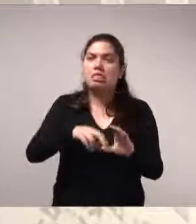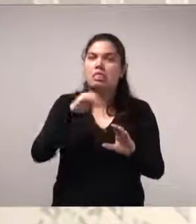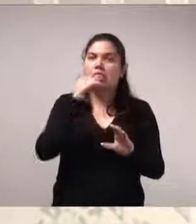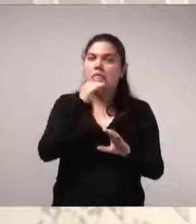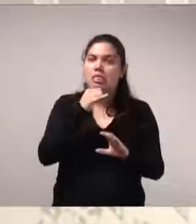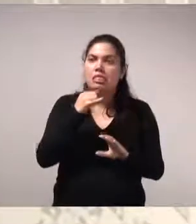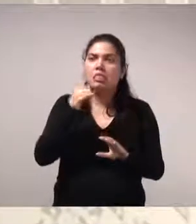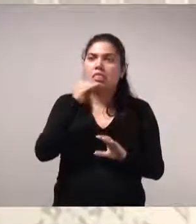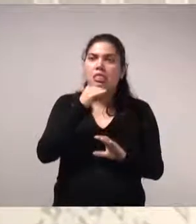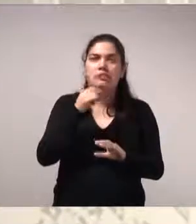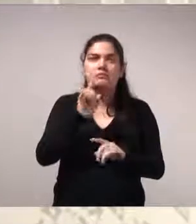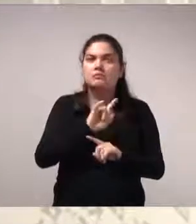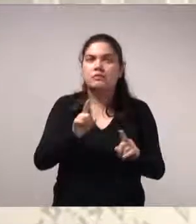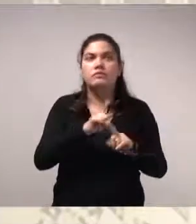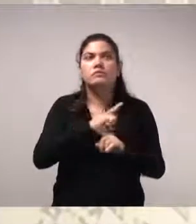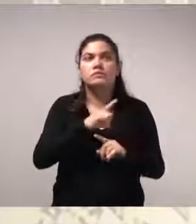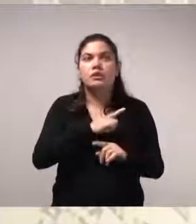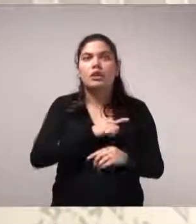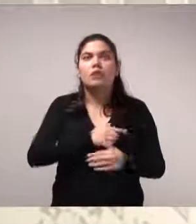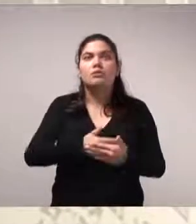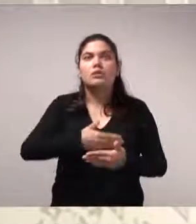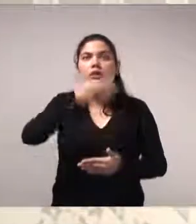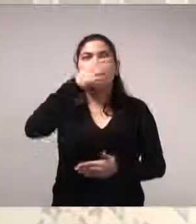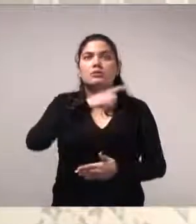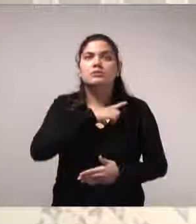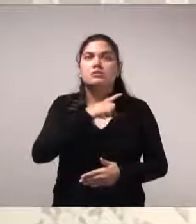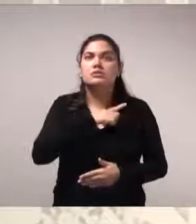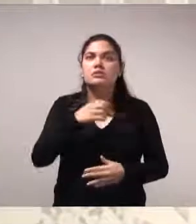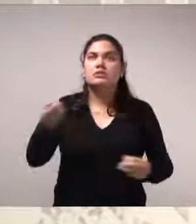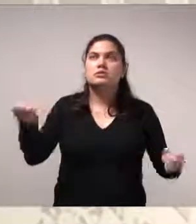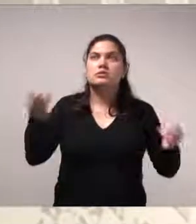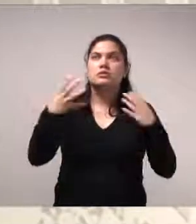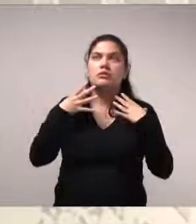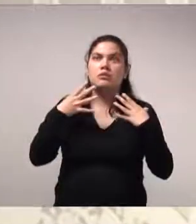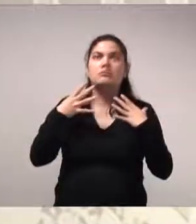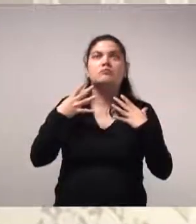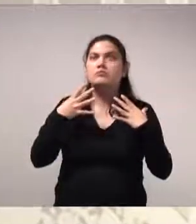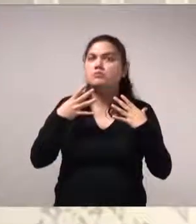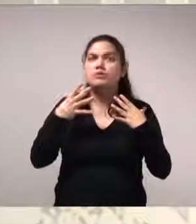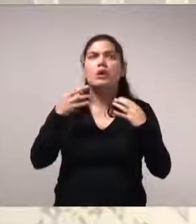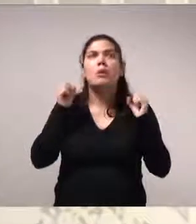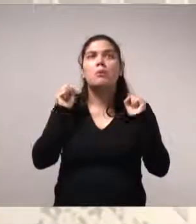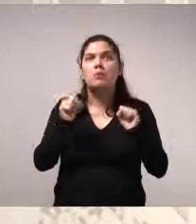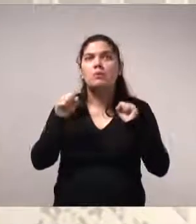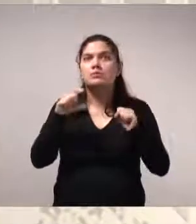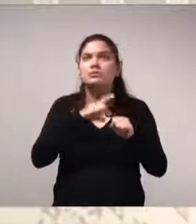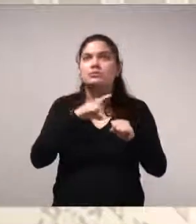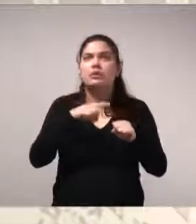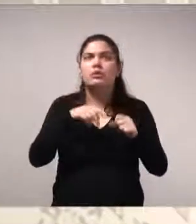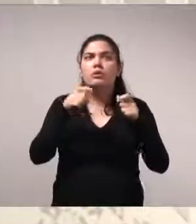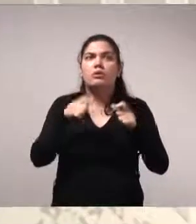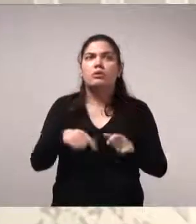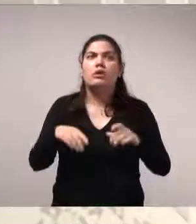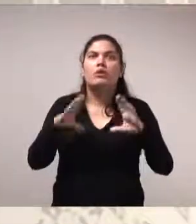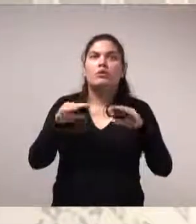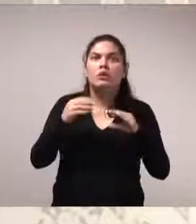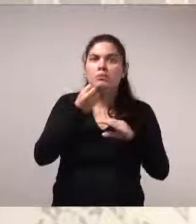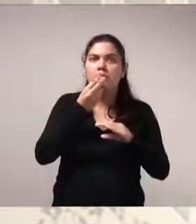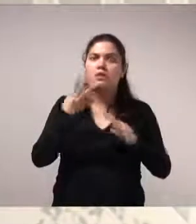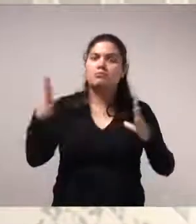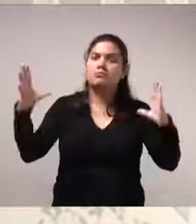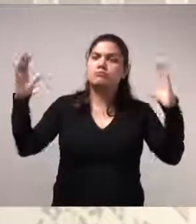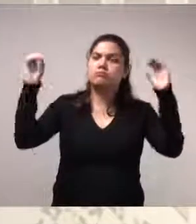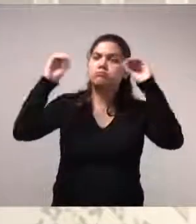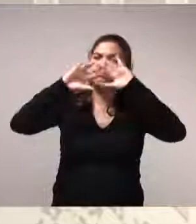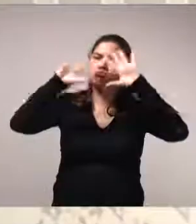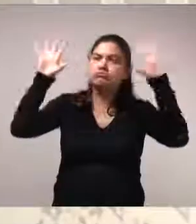Tem escritórios em que eu possa ter uma plena iluminação, mas não necessariamente calor. Eu posso ter um ambiente confortável e bem iluminado. Ter espaços de